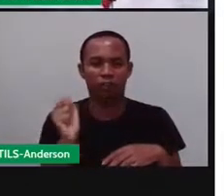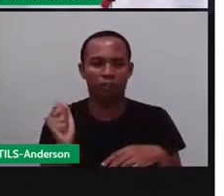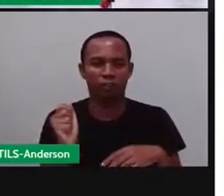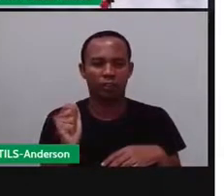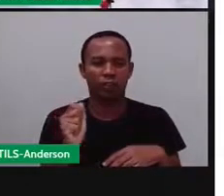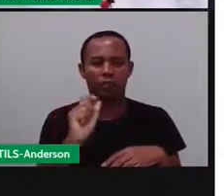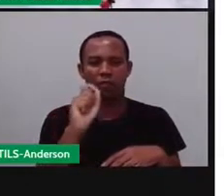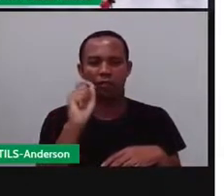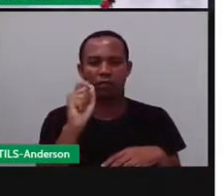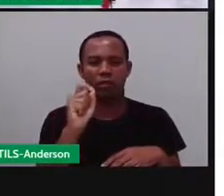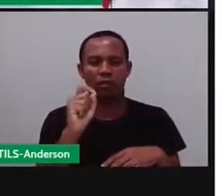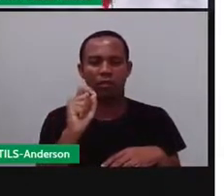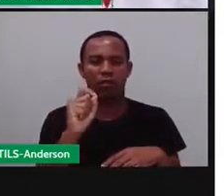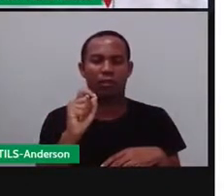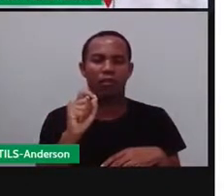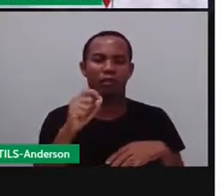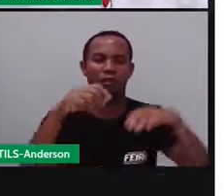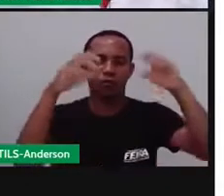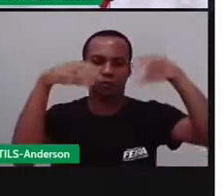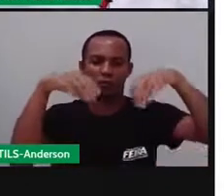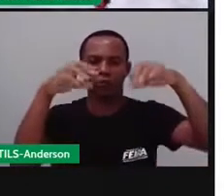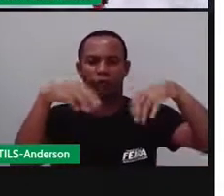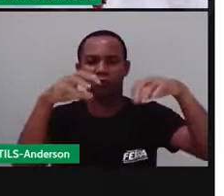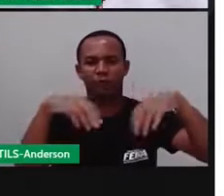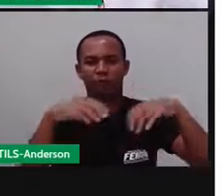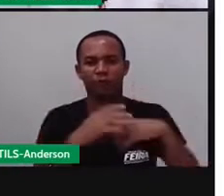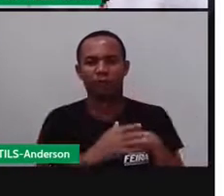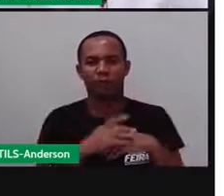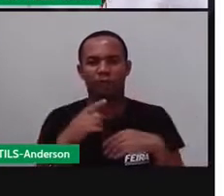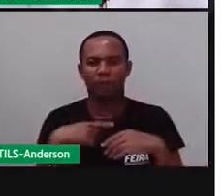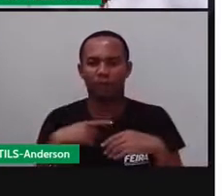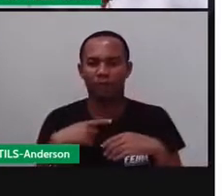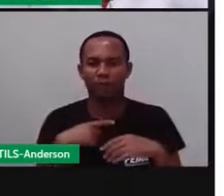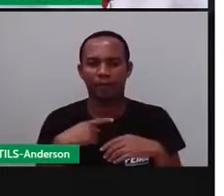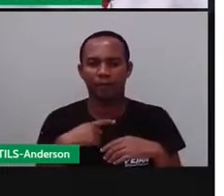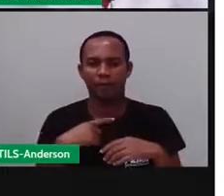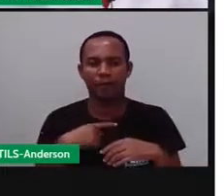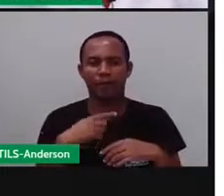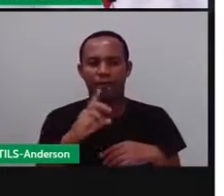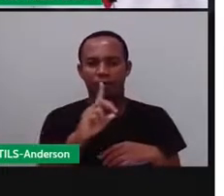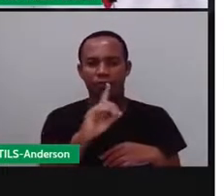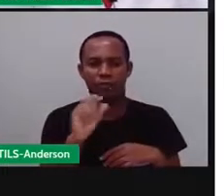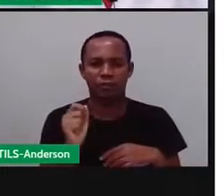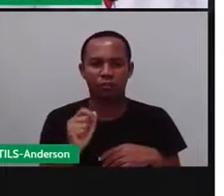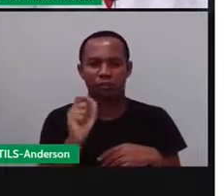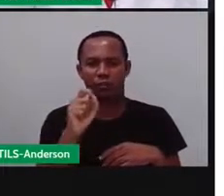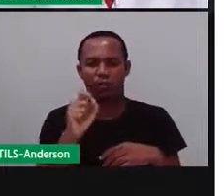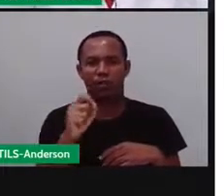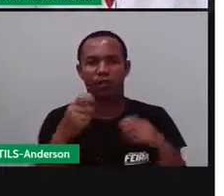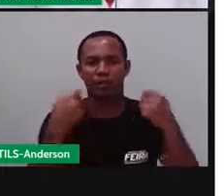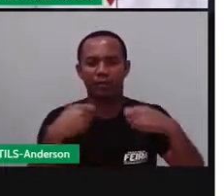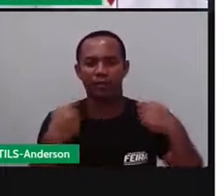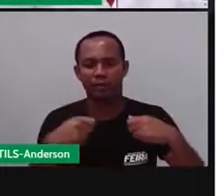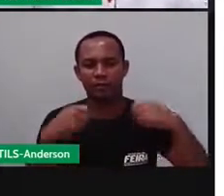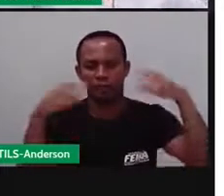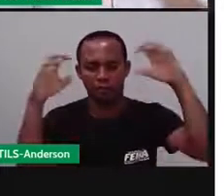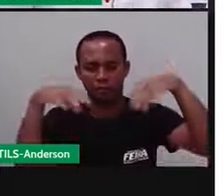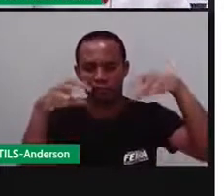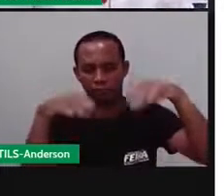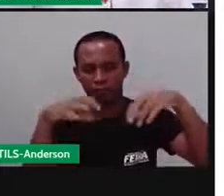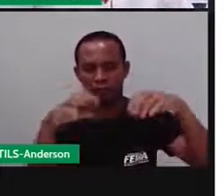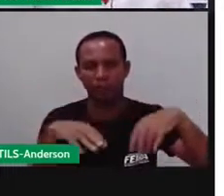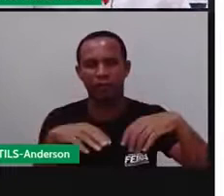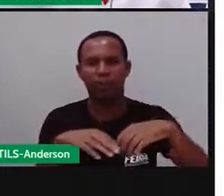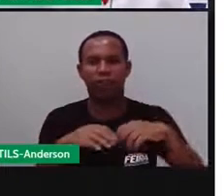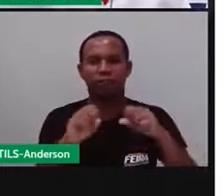estão esperando a chuva. Porque existe uma tradição que diz que no dia de São José precisa o quê? Chover. E que se